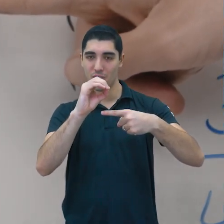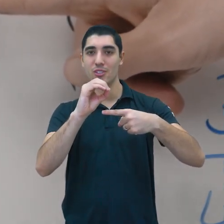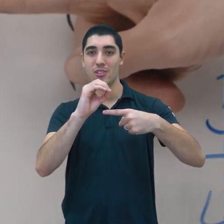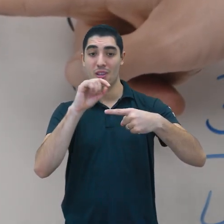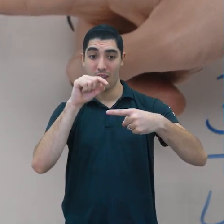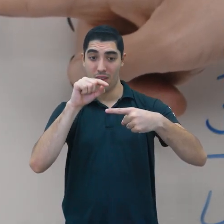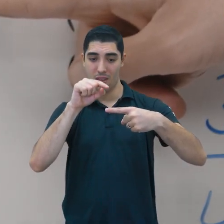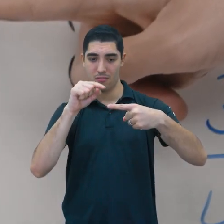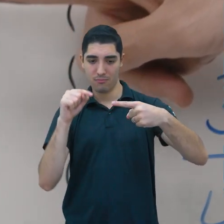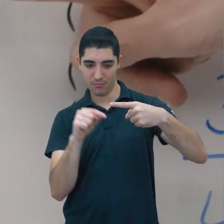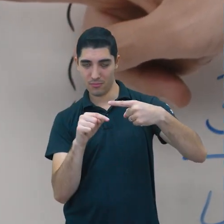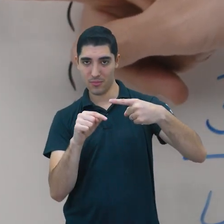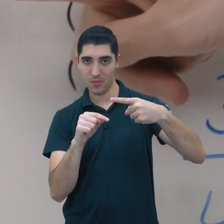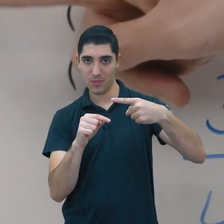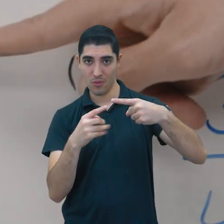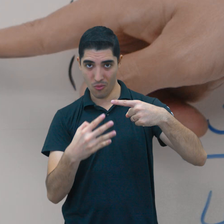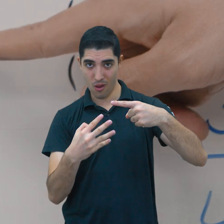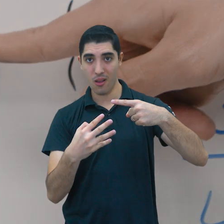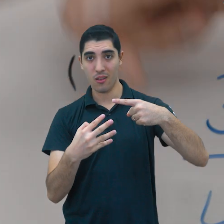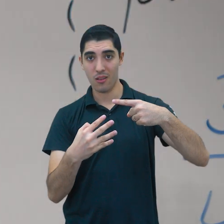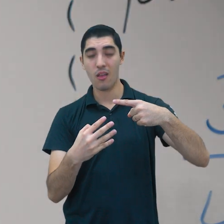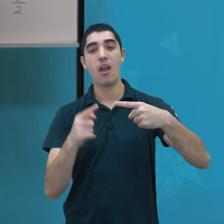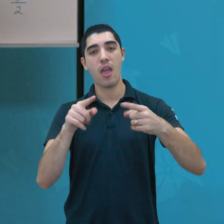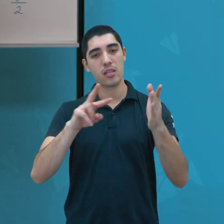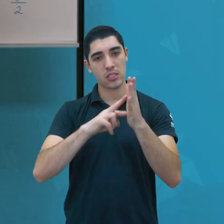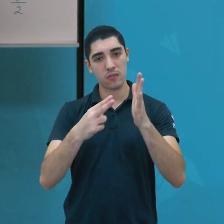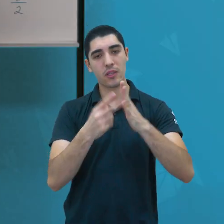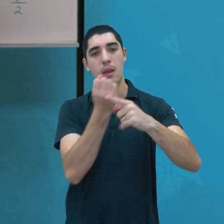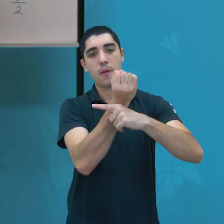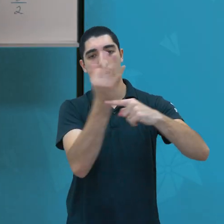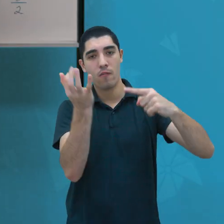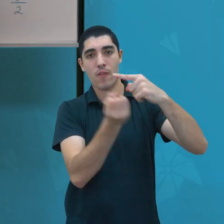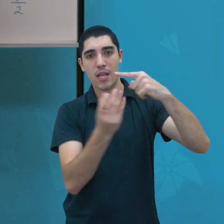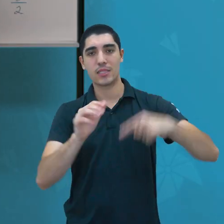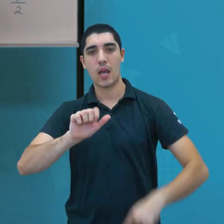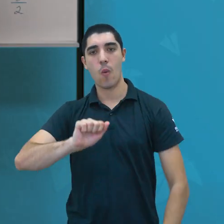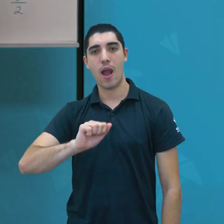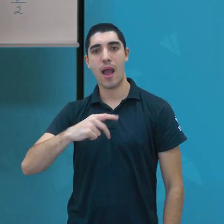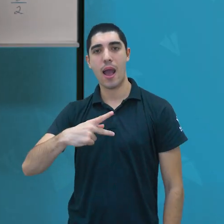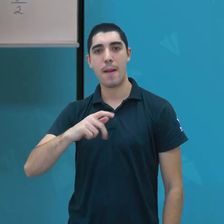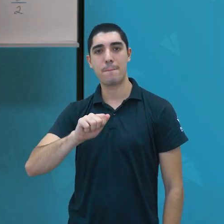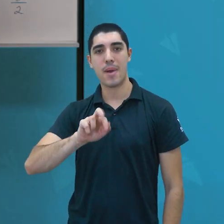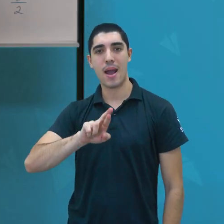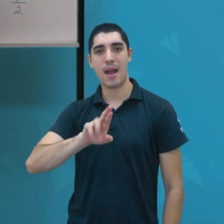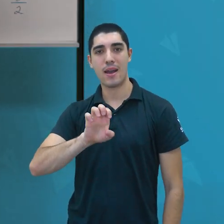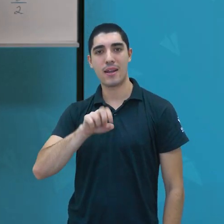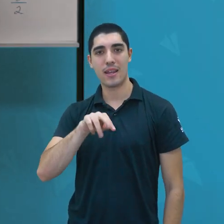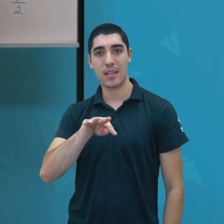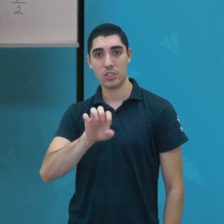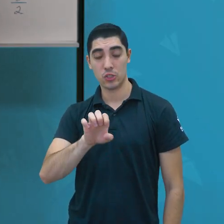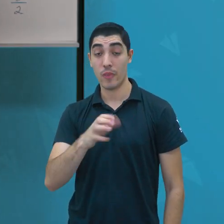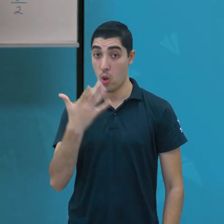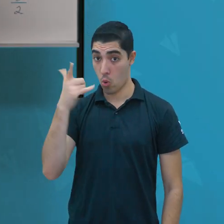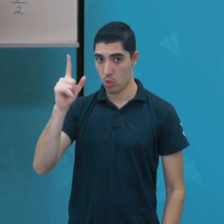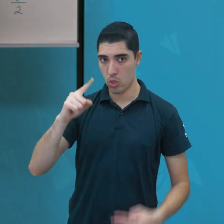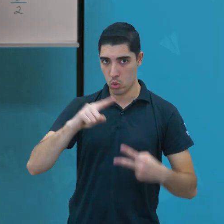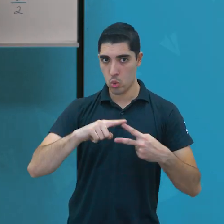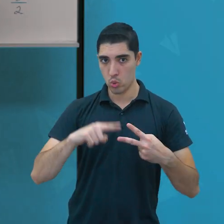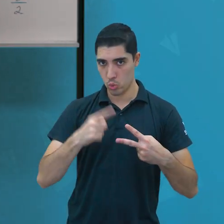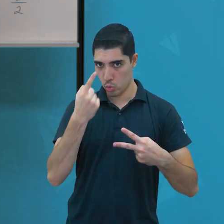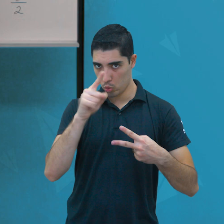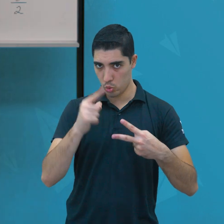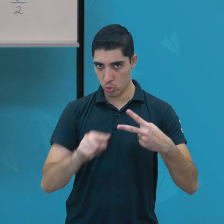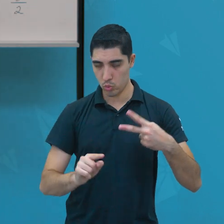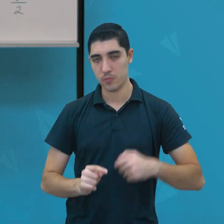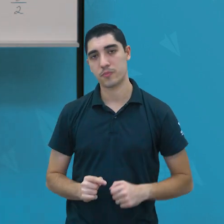ele é um múltiplo. Então, se o número que está em cima é múltiplo, eu posso falar que é uma fração aparente. Agora, as outras duas para a